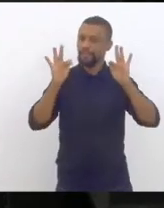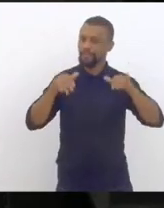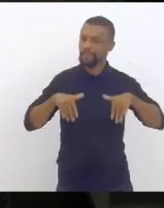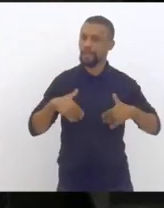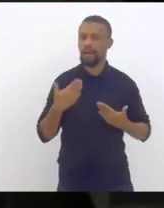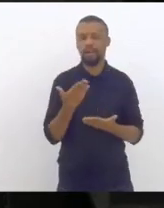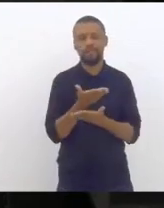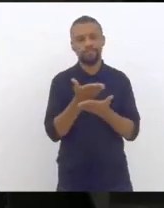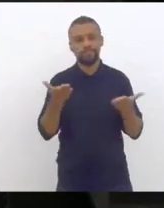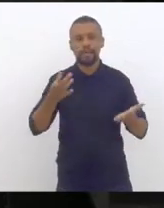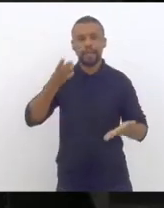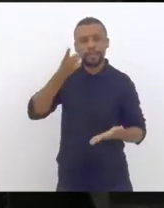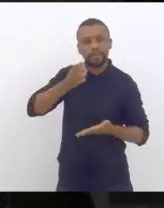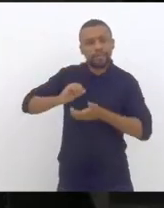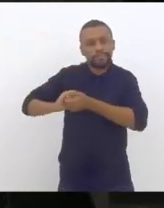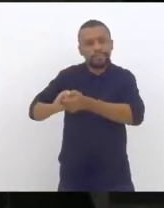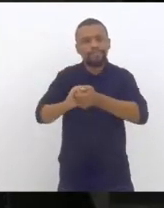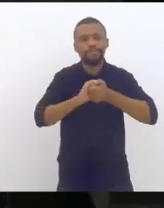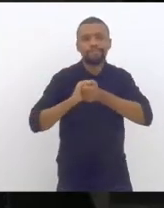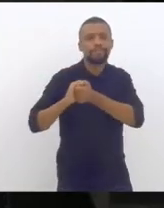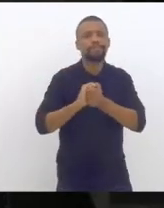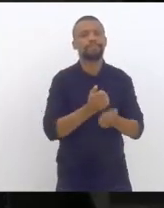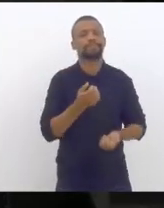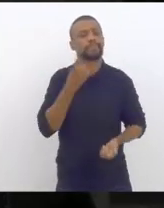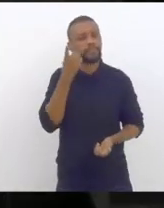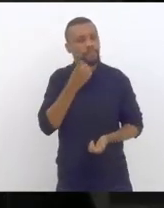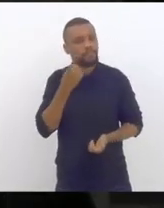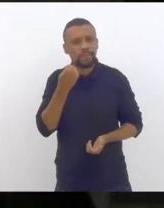e senhores deputados